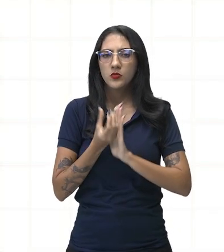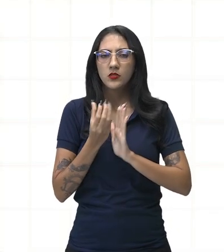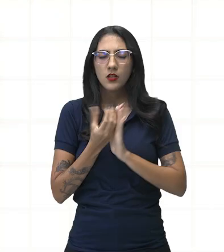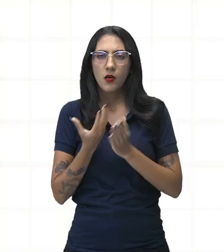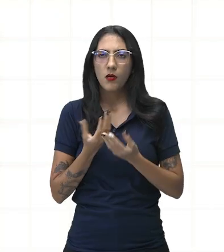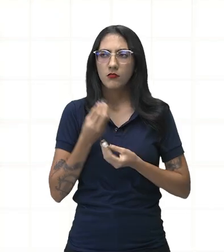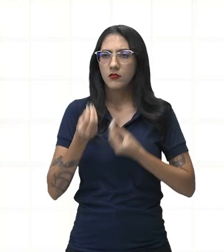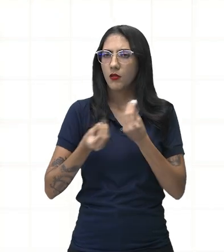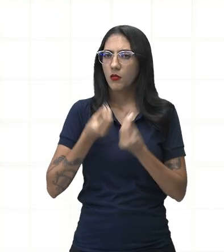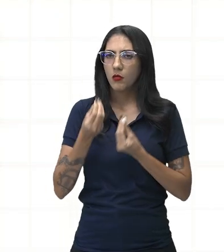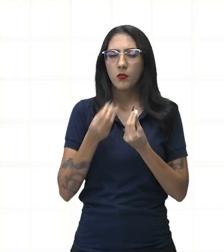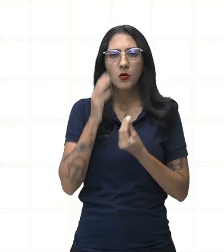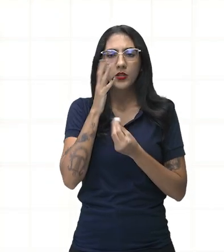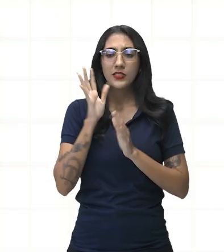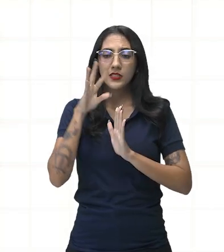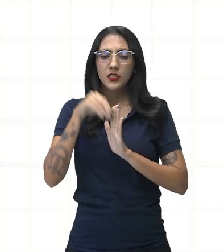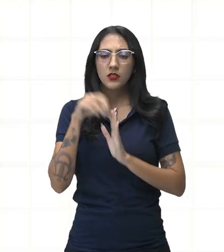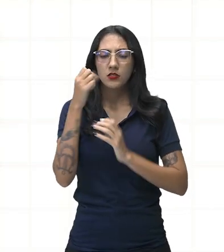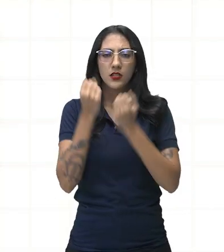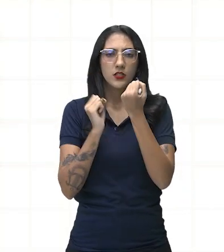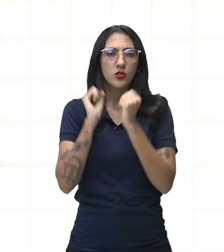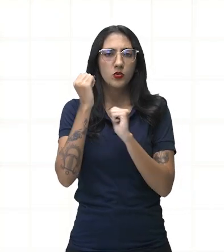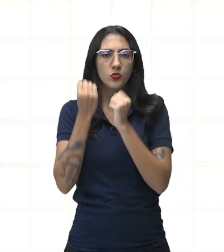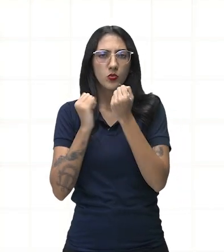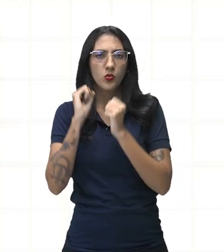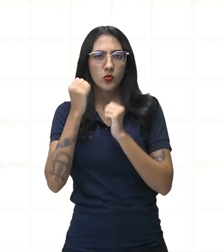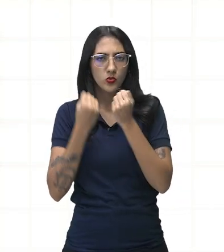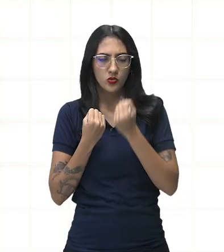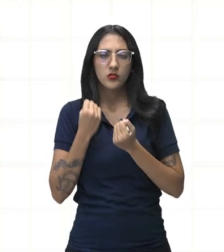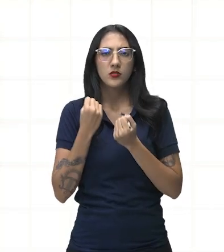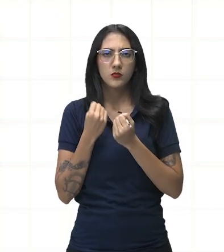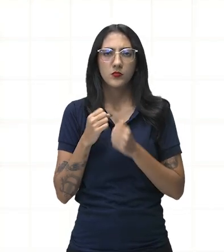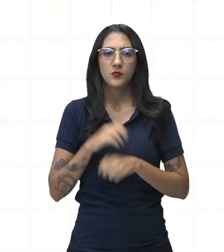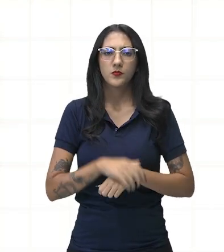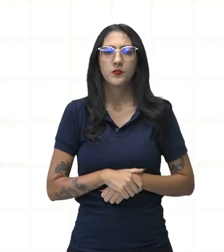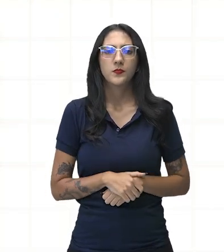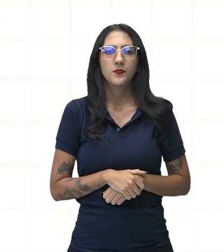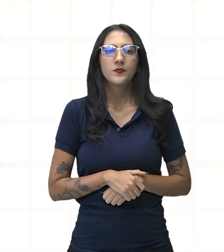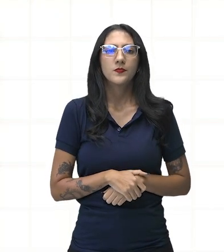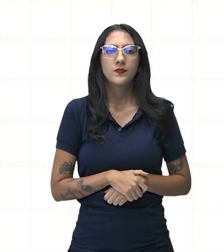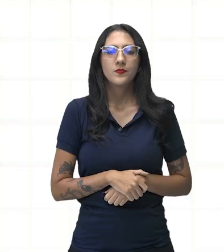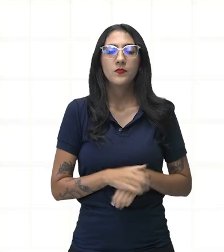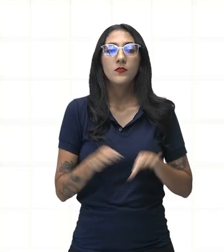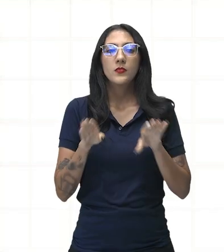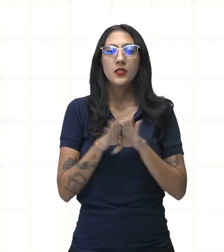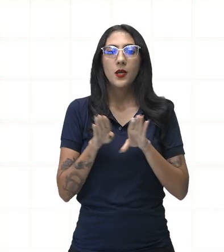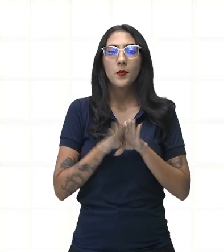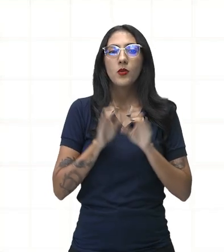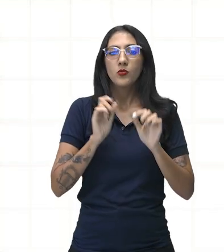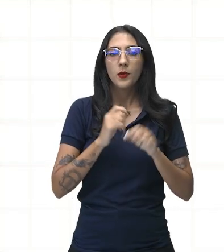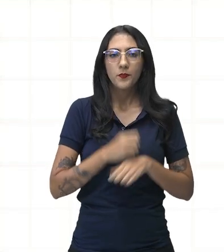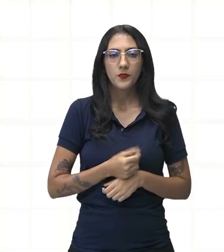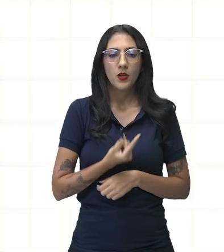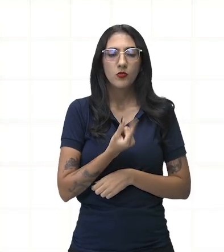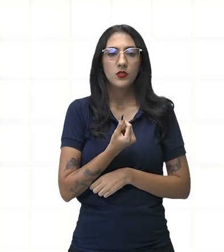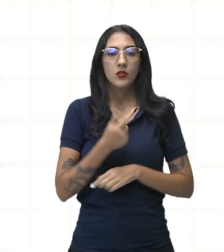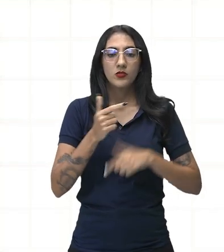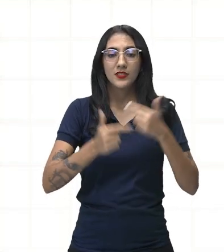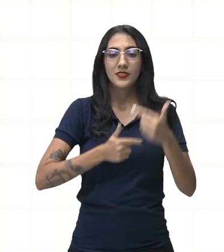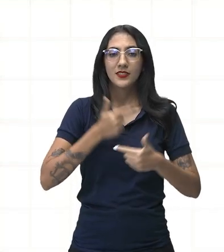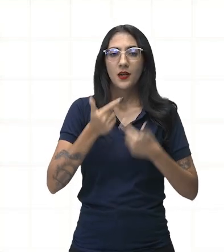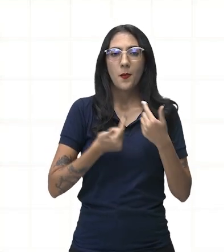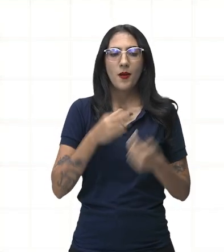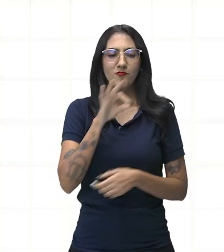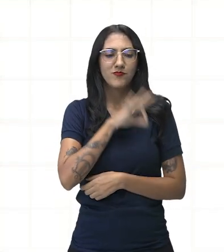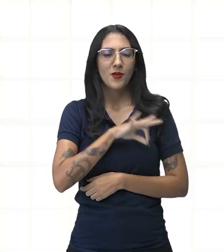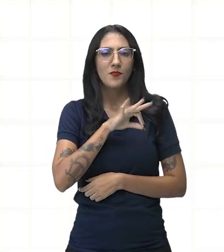como ocorre aí nas indústrias para fazer determinado produto. Além disso, o trabalho assalariado, gente, os